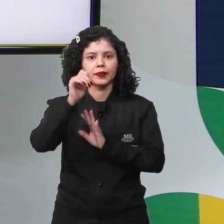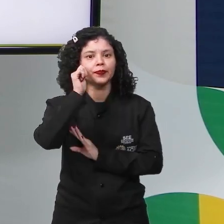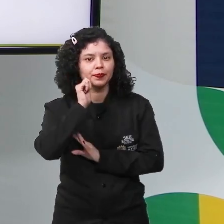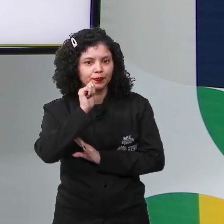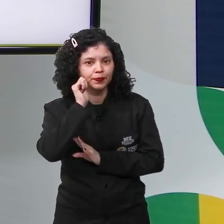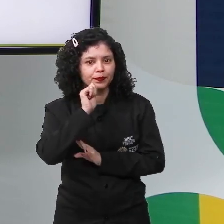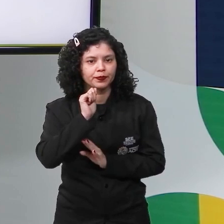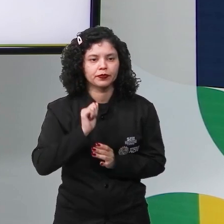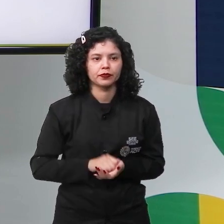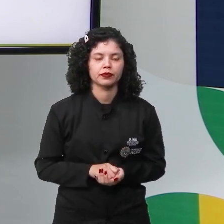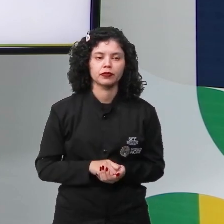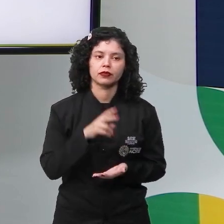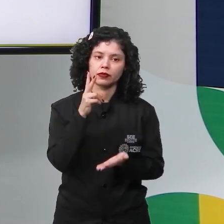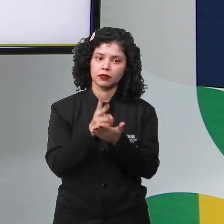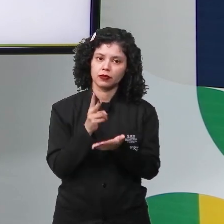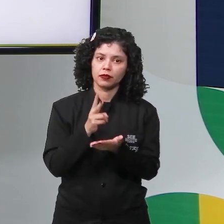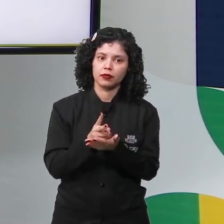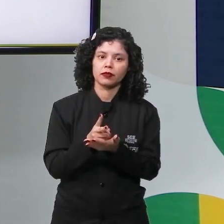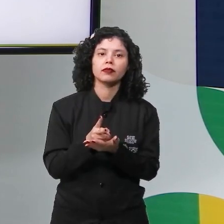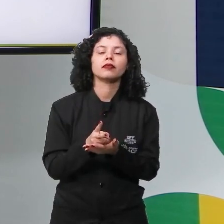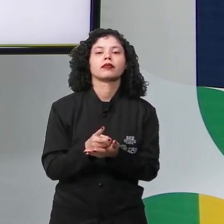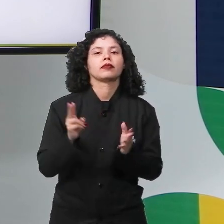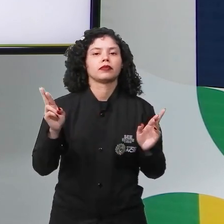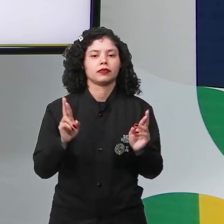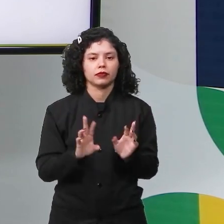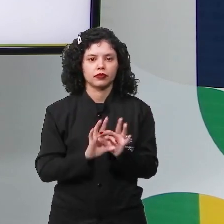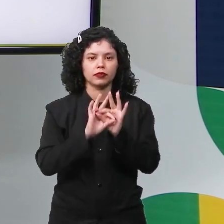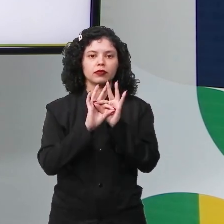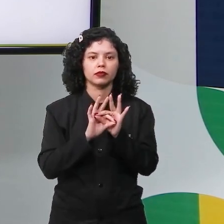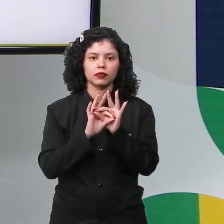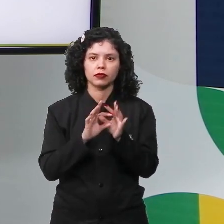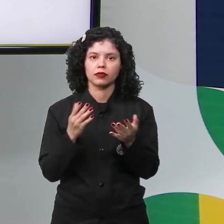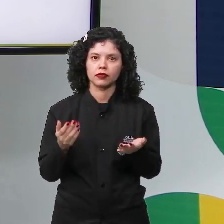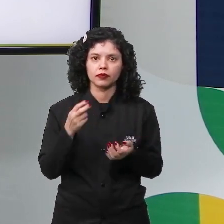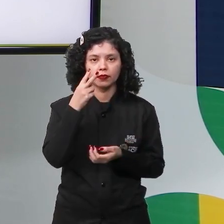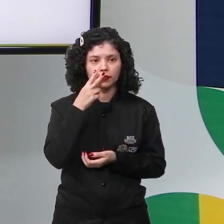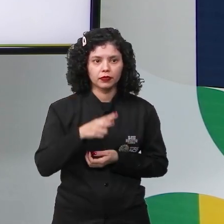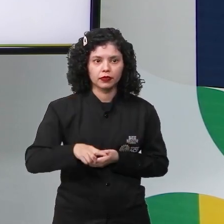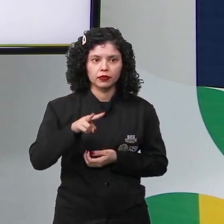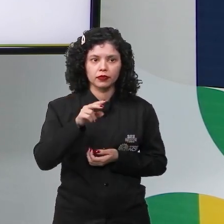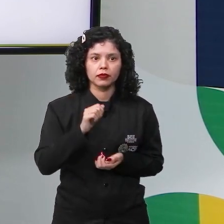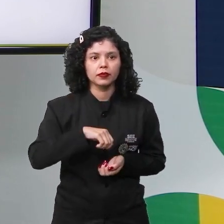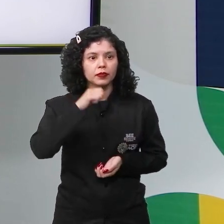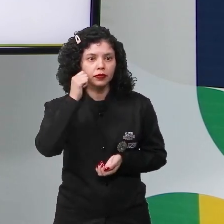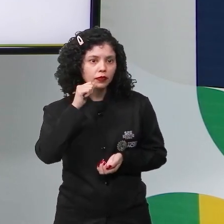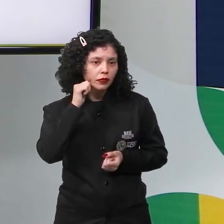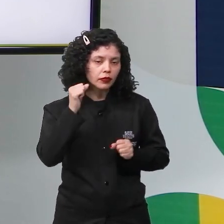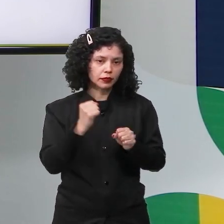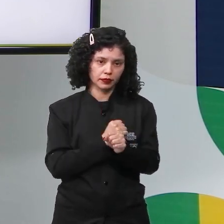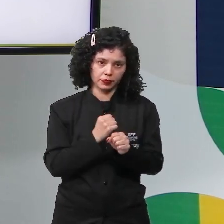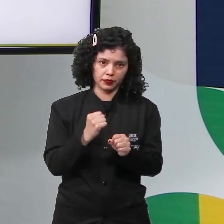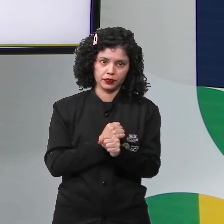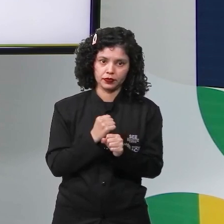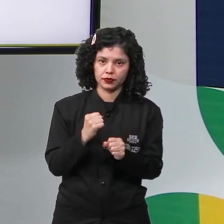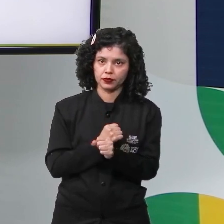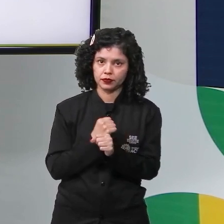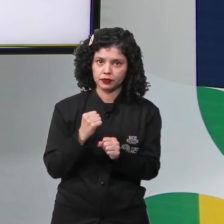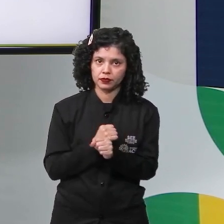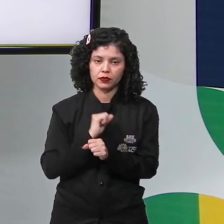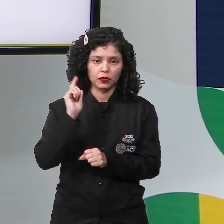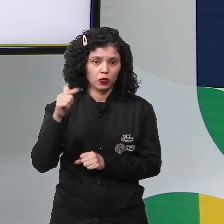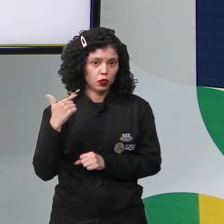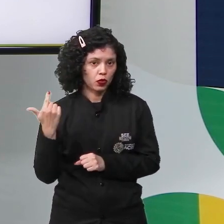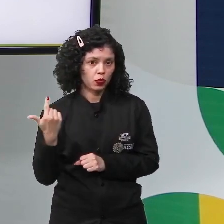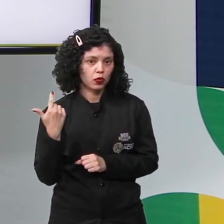mulher. Da mesma forma que é muito incomum nós visualizarmos na construção civil, ou em